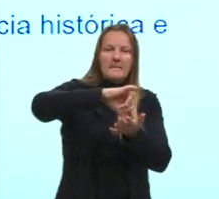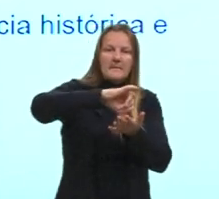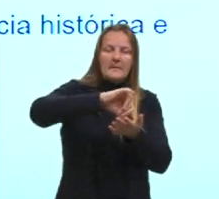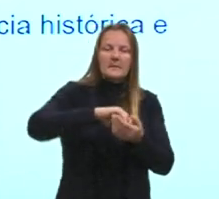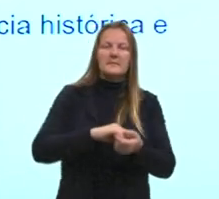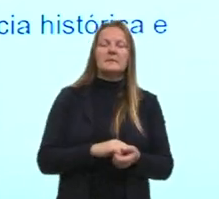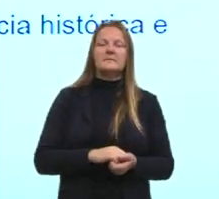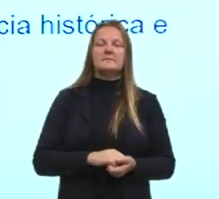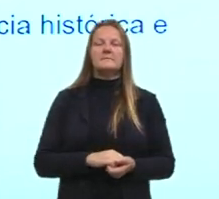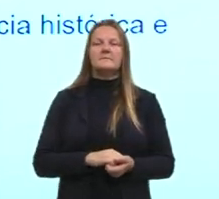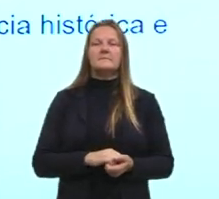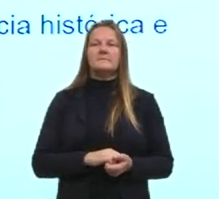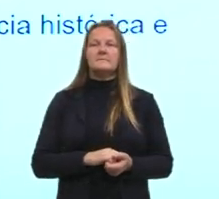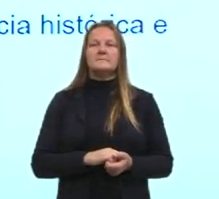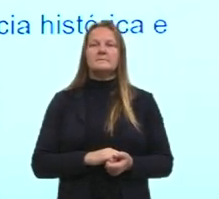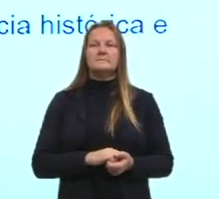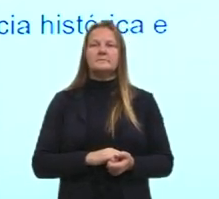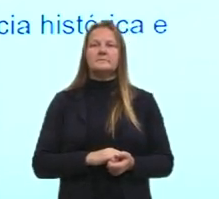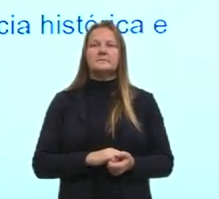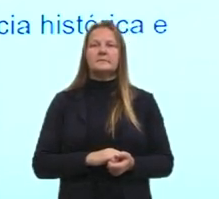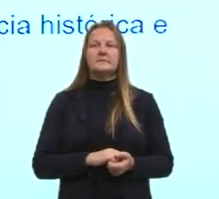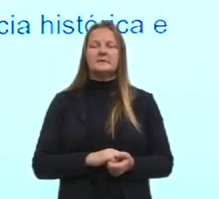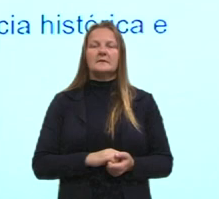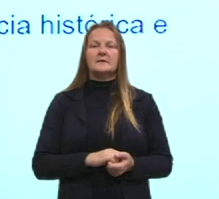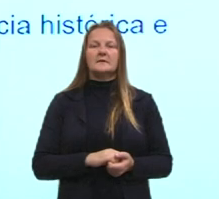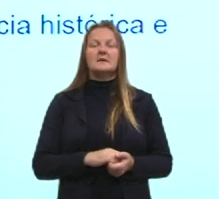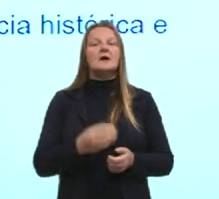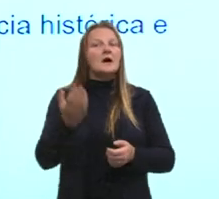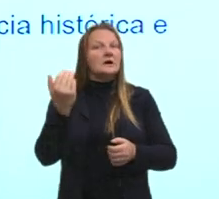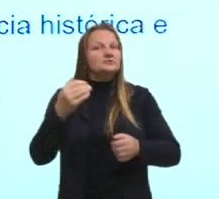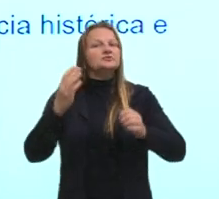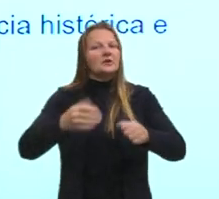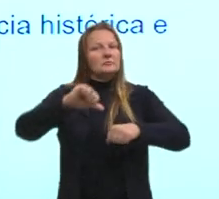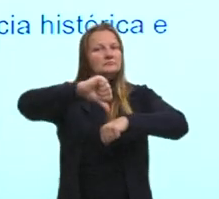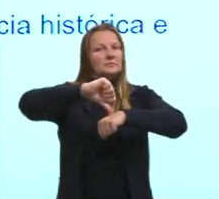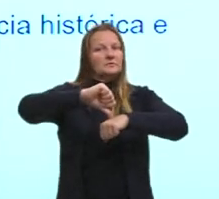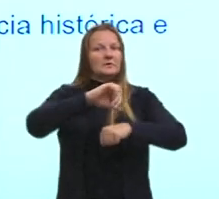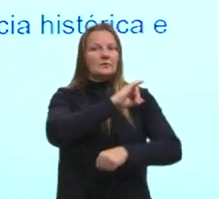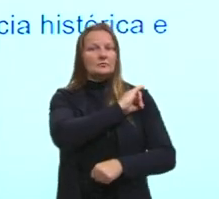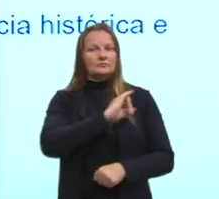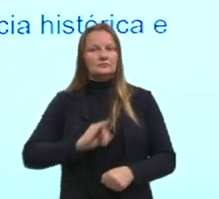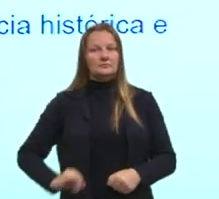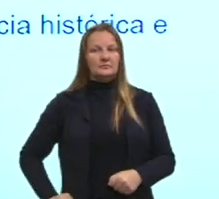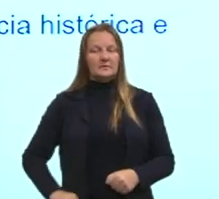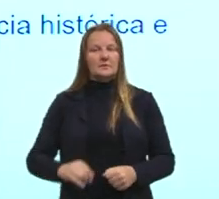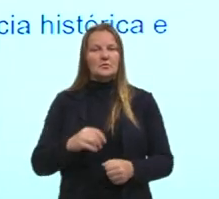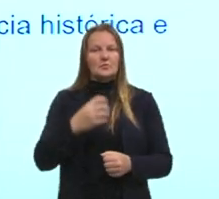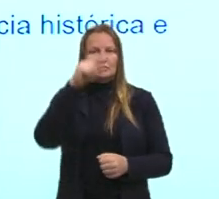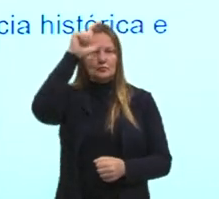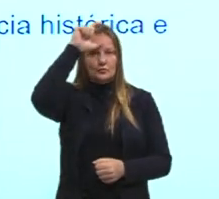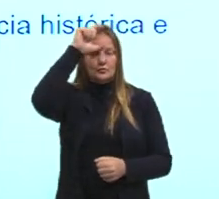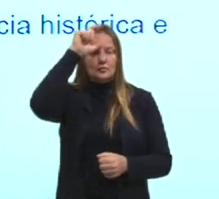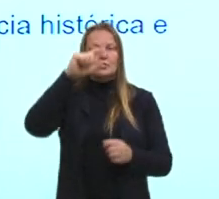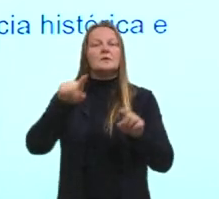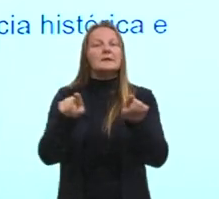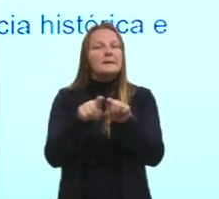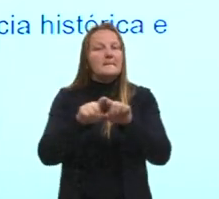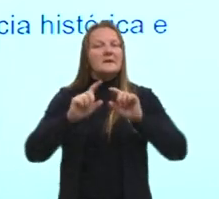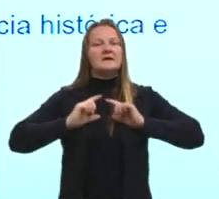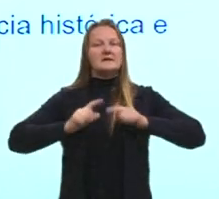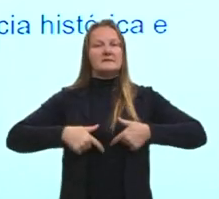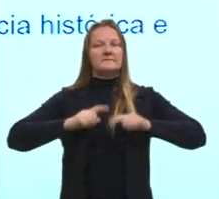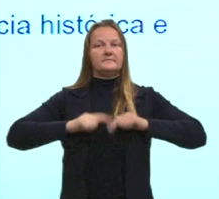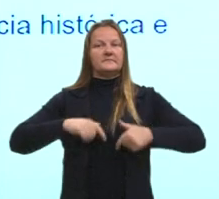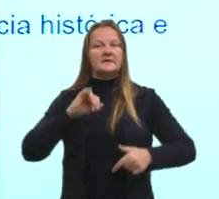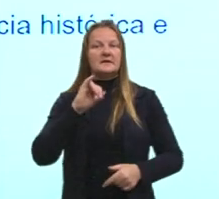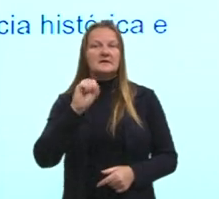capital vamos dizer assim do império turco e Israel que Israel é depois né da segunda guerra mundial a gente vai ver isso direitinho